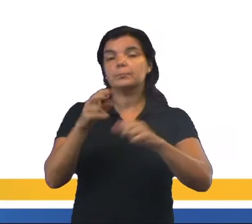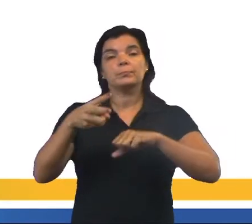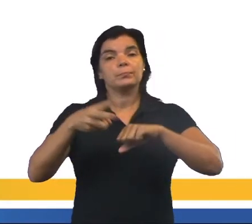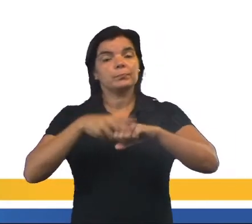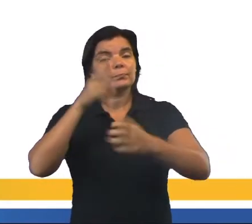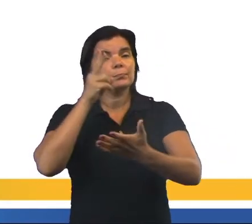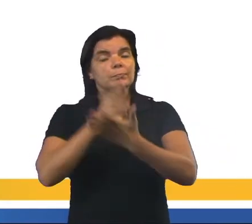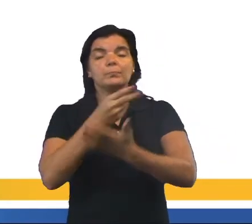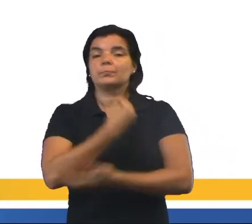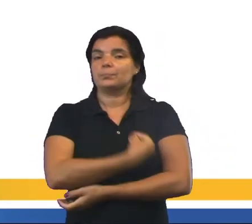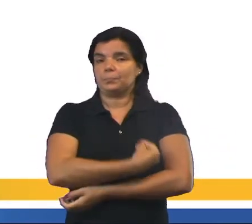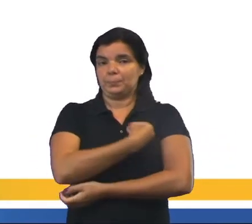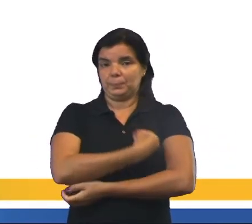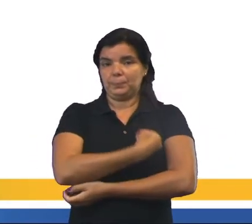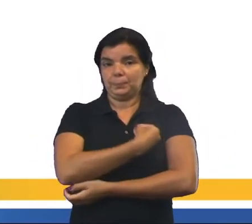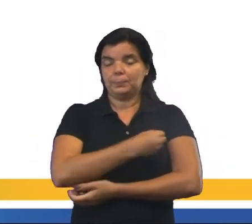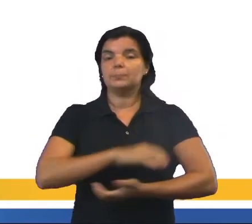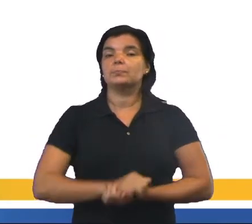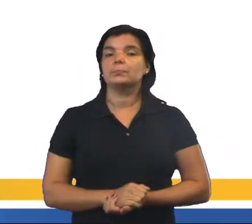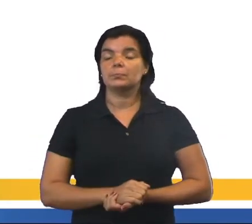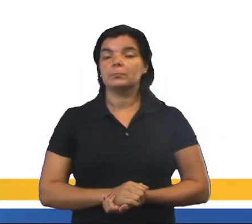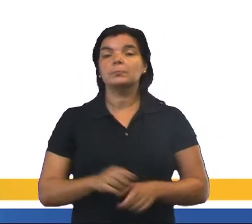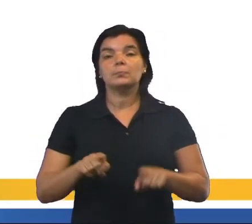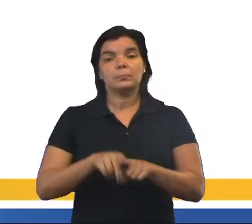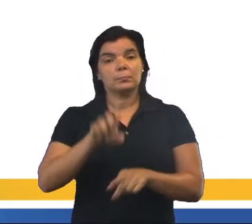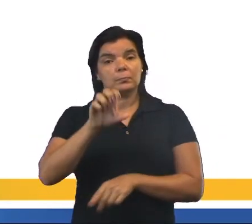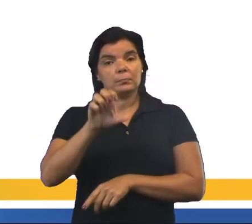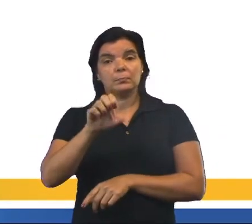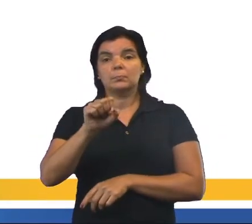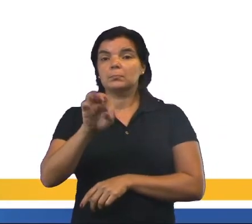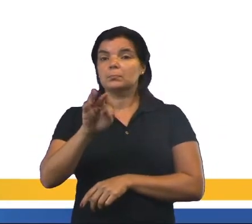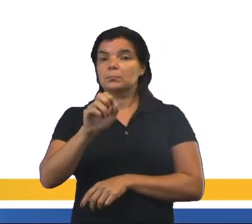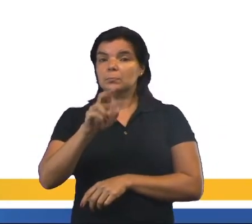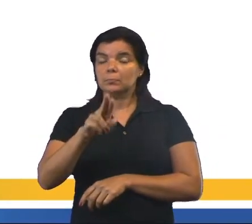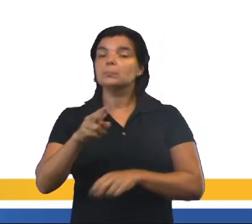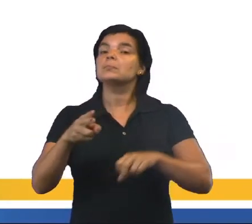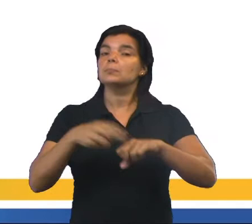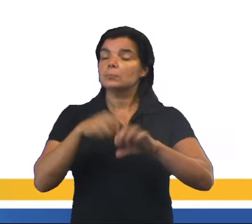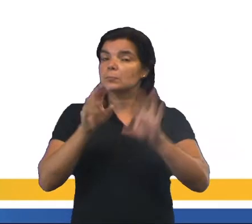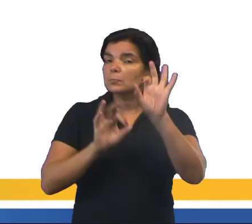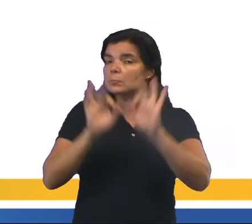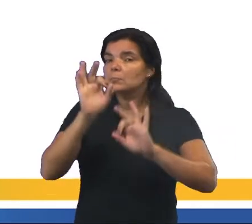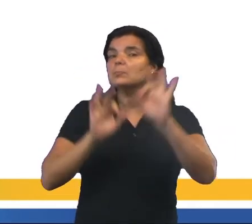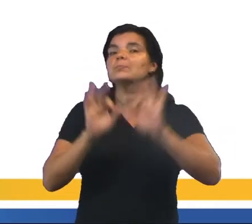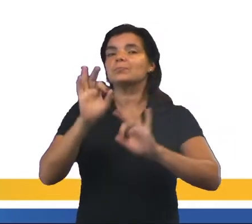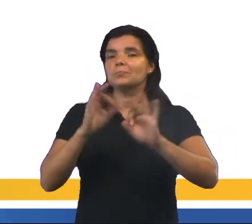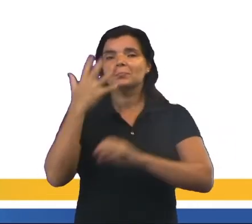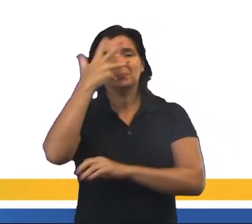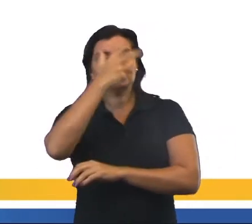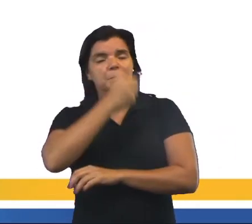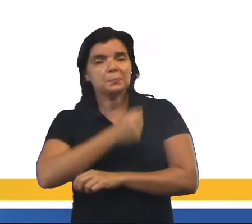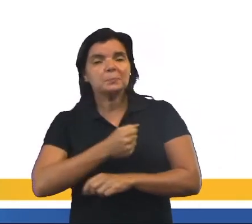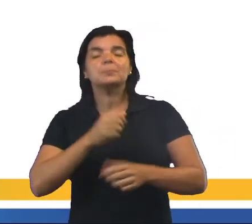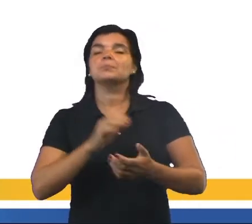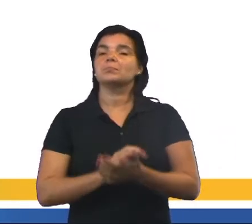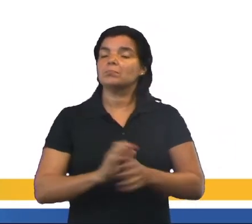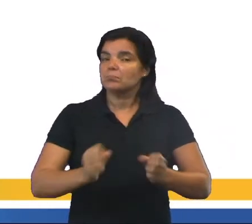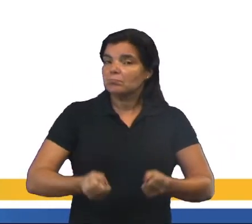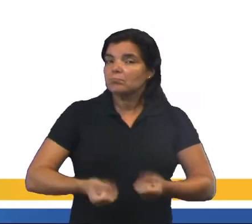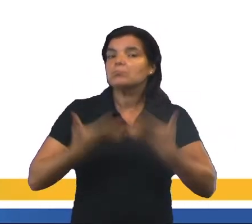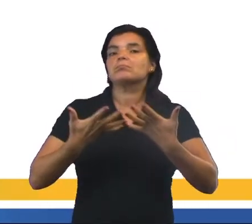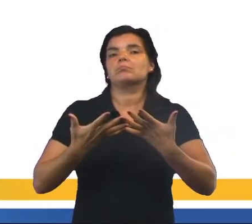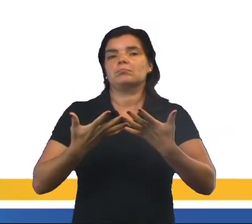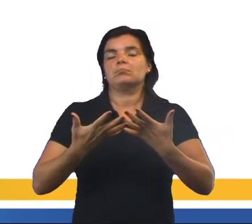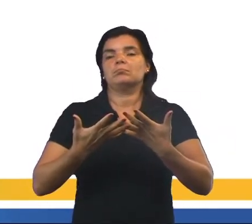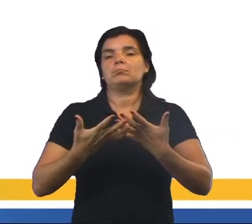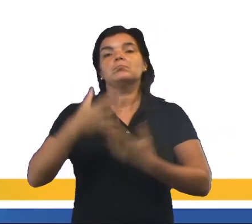o verbo ele fica no presente. Está é um recurso estilístico na notícia, que a torna expressiva